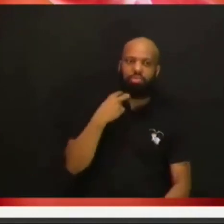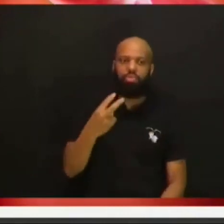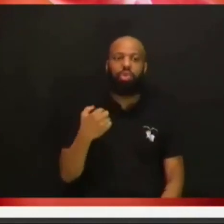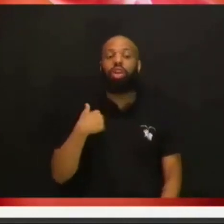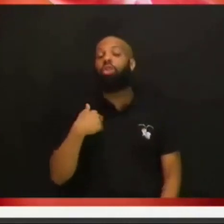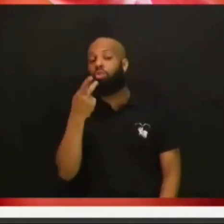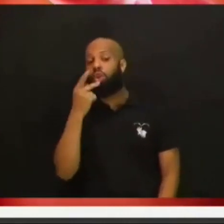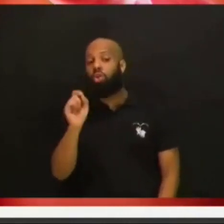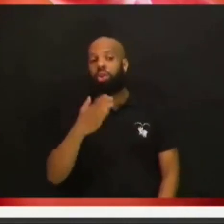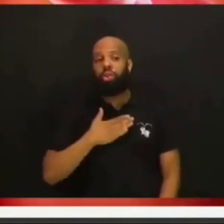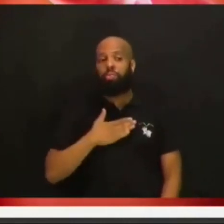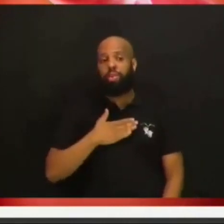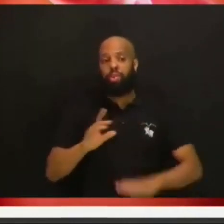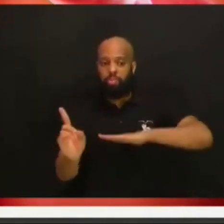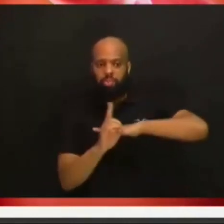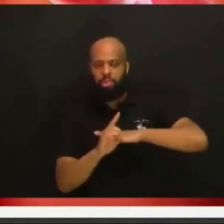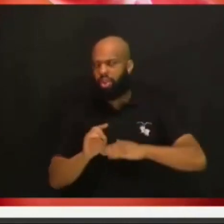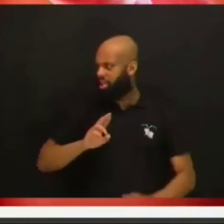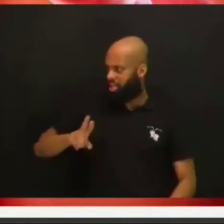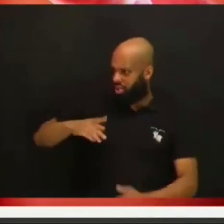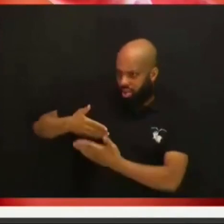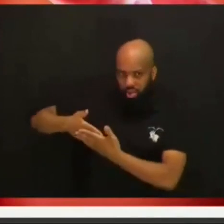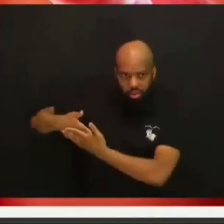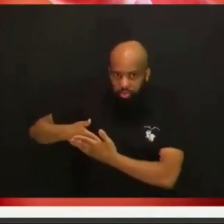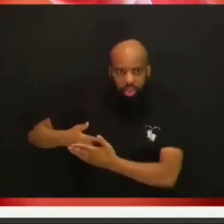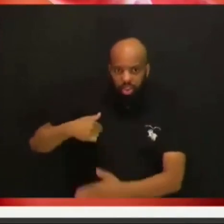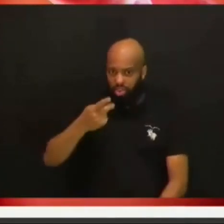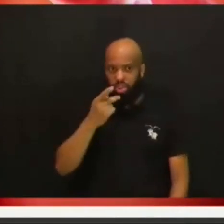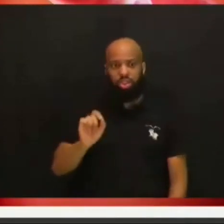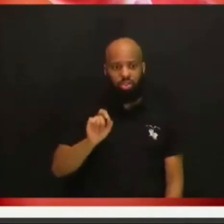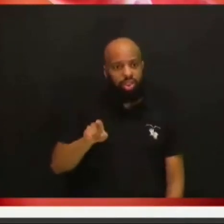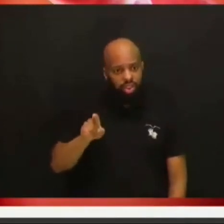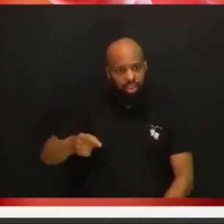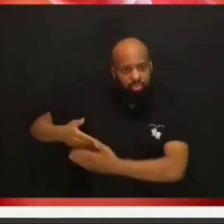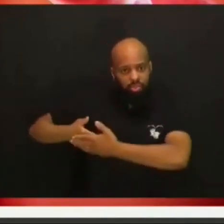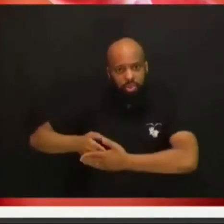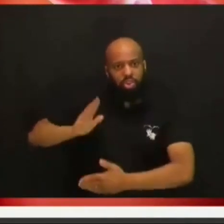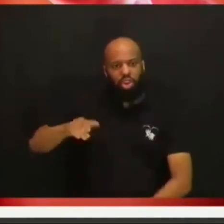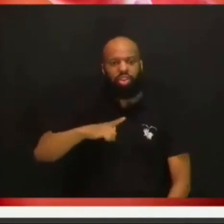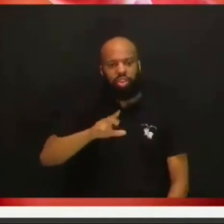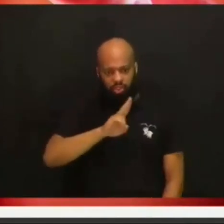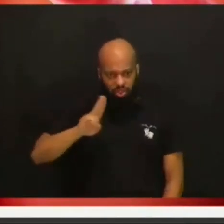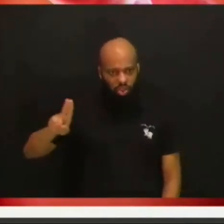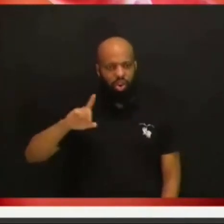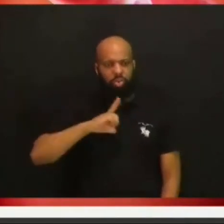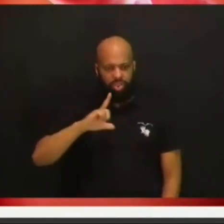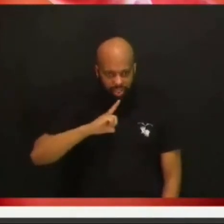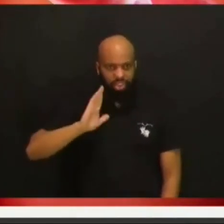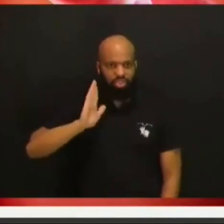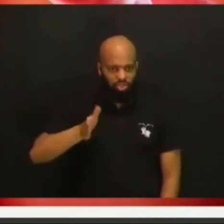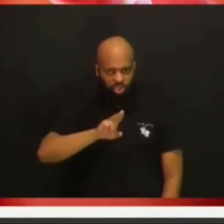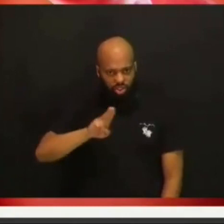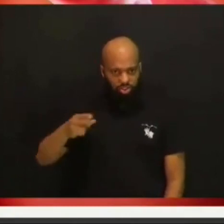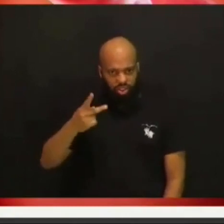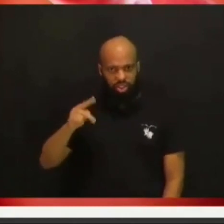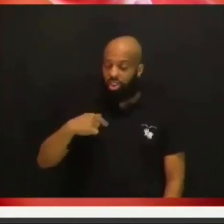aqui? Olha, não é bebê? Óbvio que não. Eu digo para ela, esse bebê já tem nome. Já está escrito o nome, inclusive, na carteirinha do pré-natal. E eu